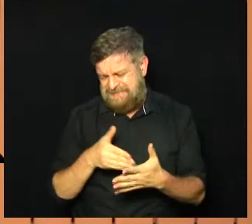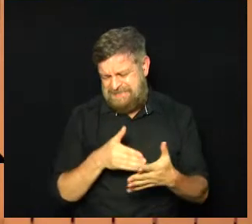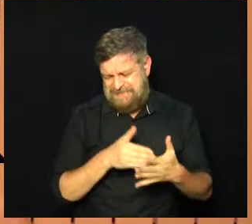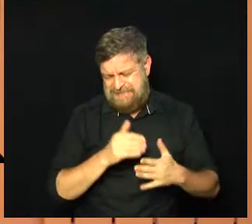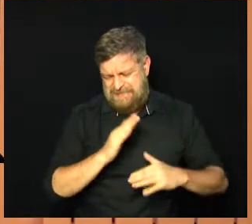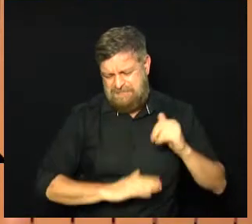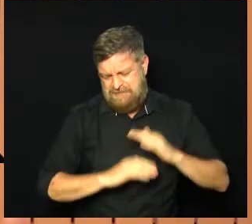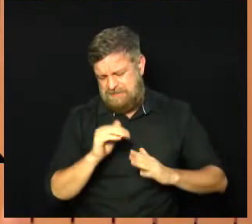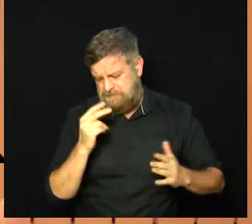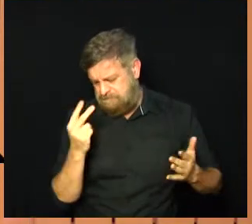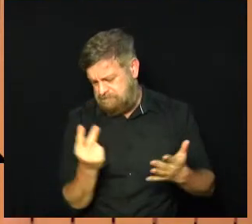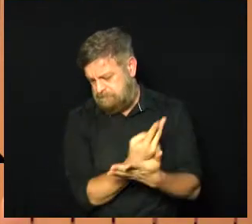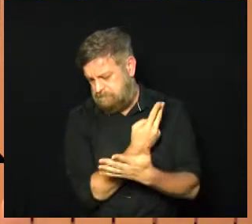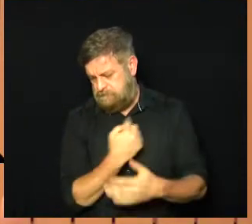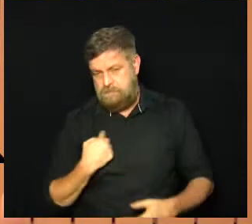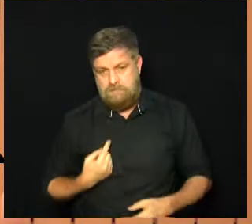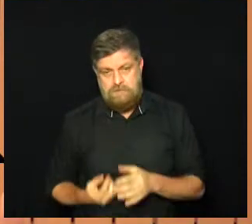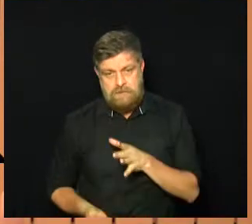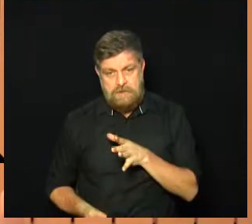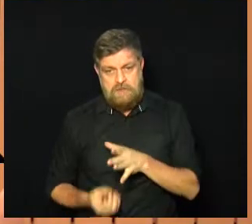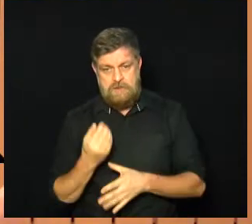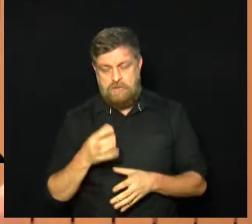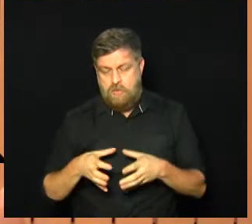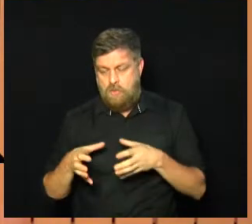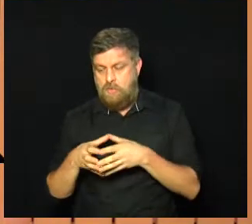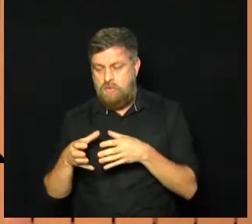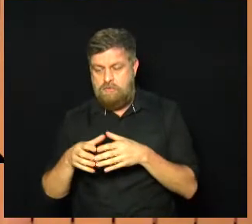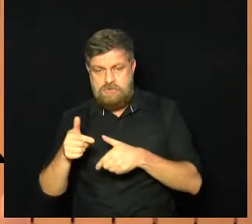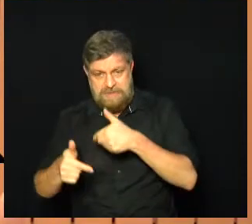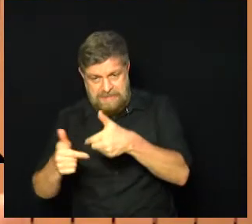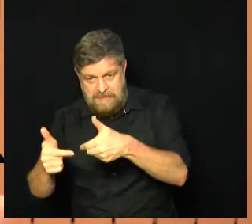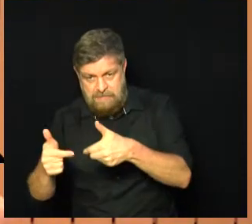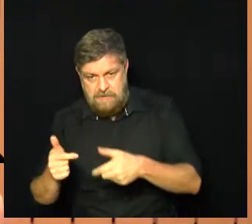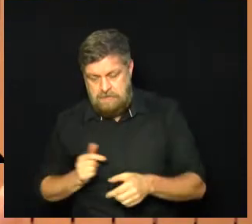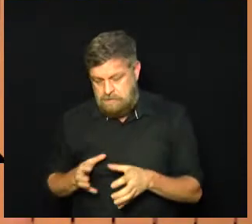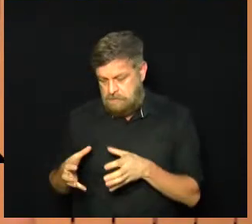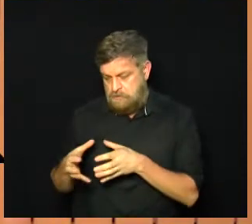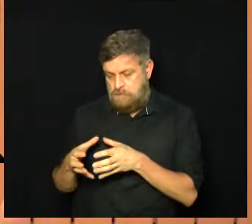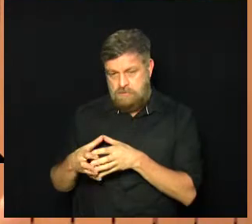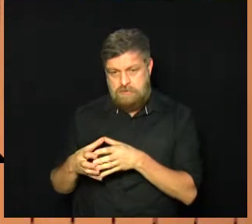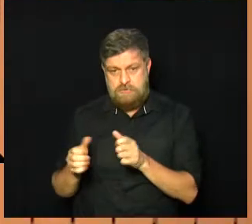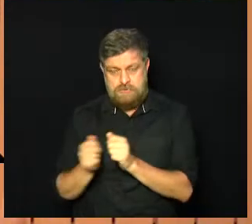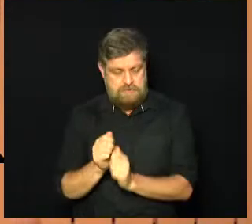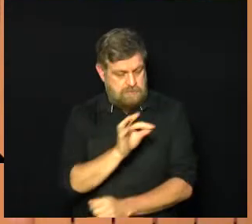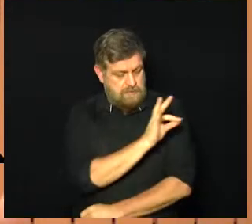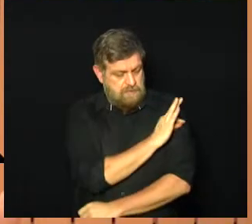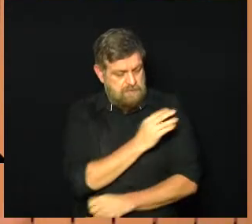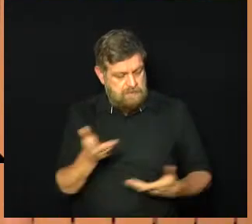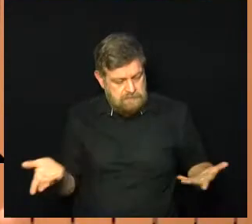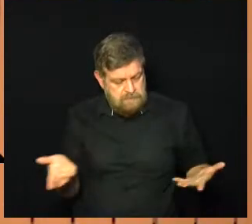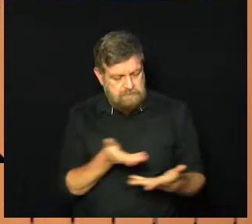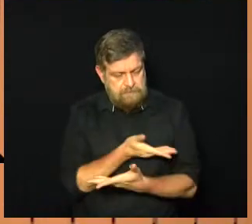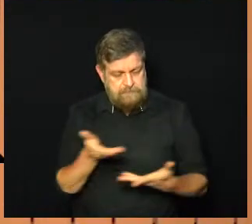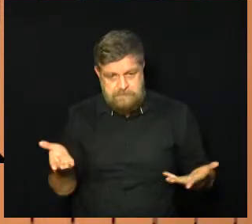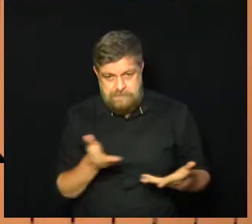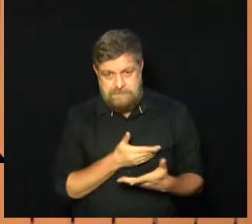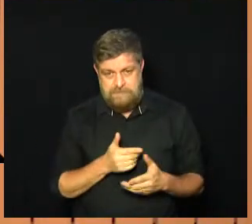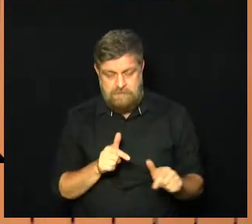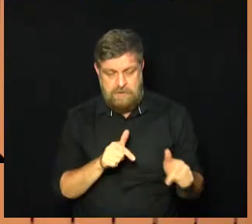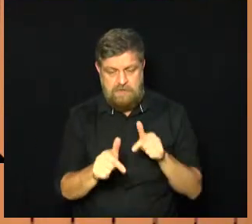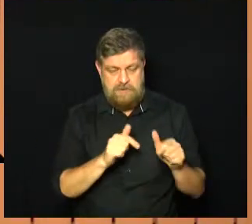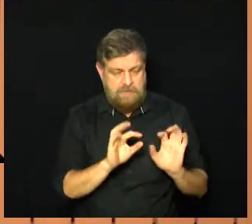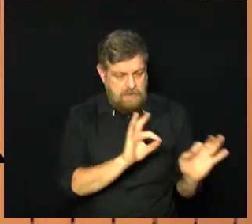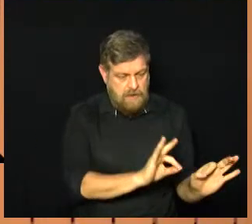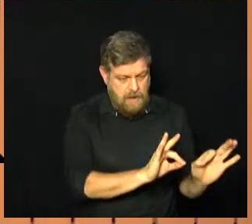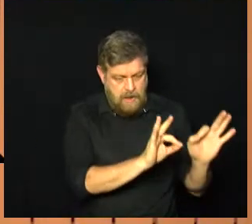praticadas. Então, a gente criou um GT técnico entre a subcomissão e a Prefeitura Municipal para acompanhar os trabalhos,